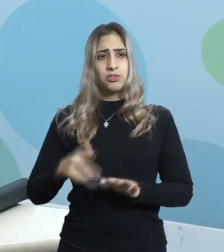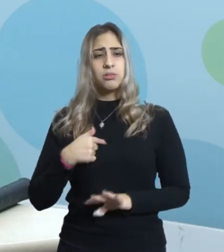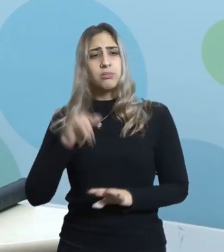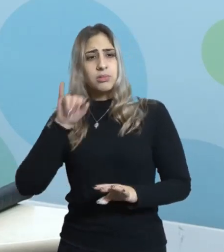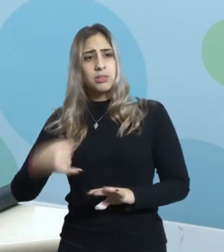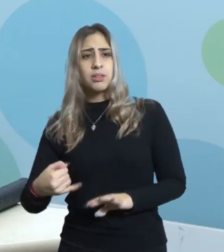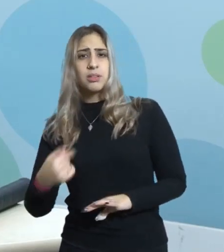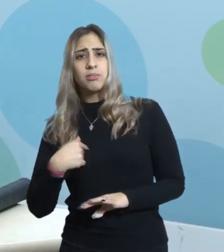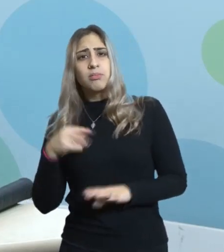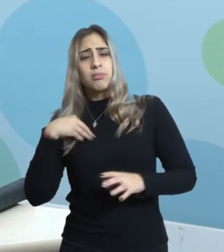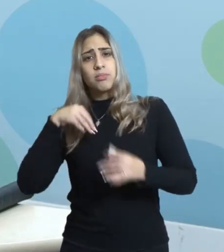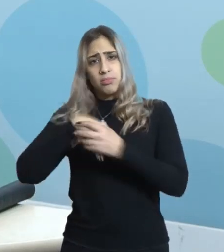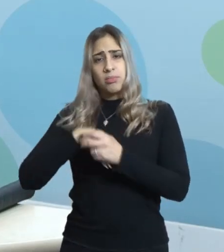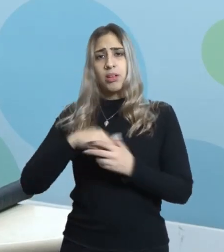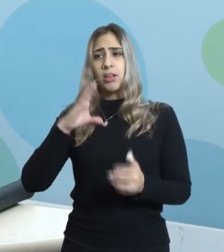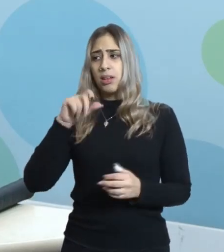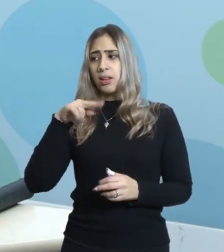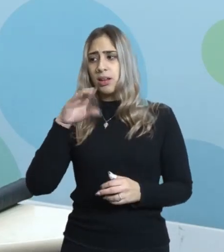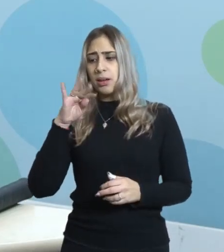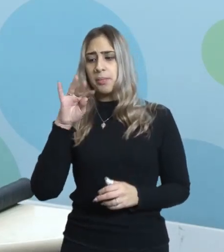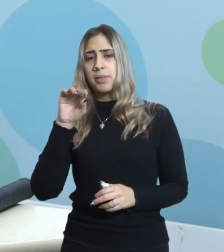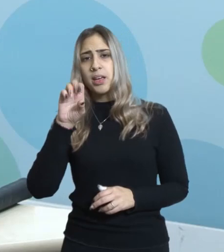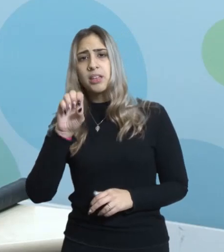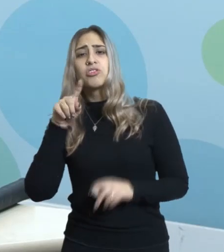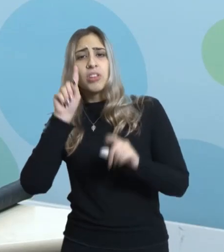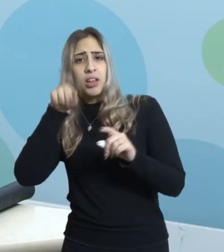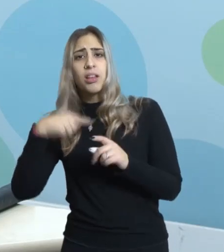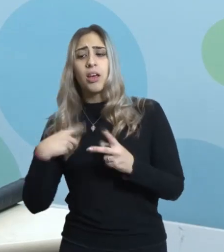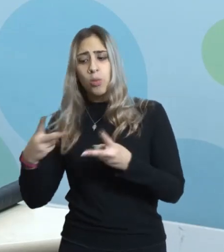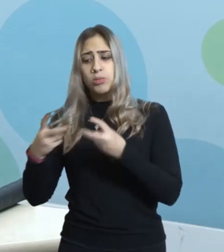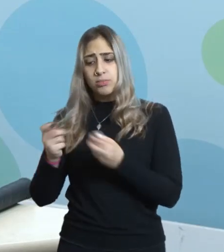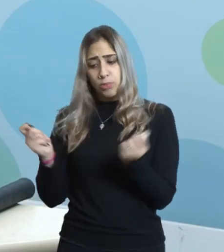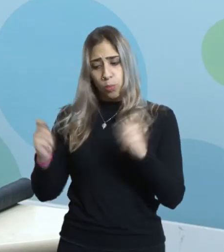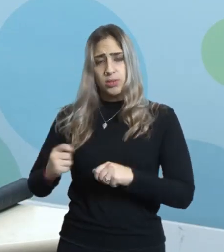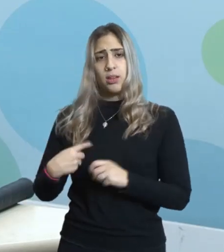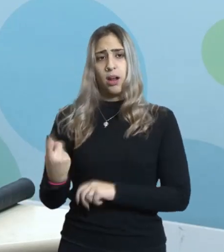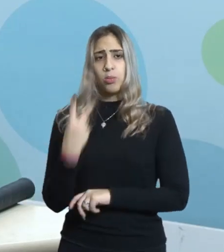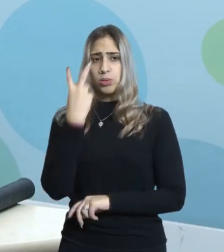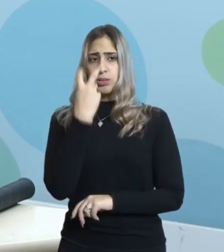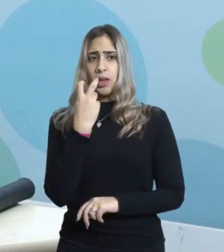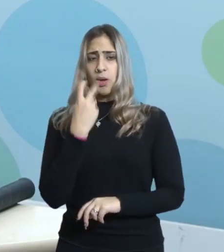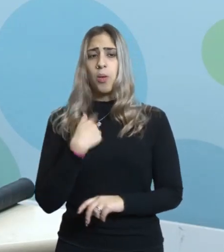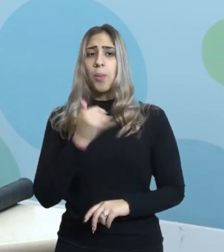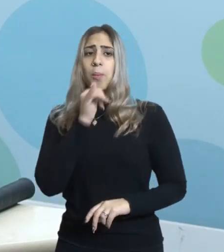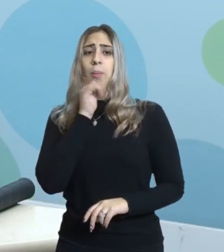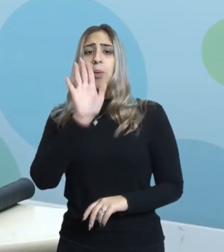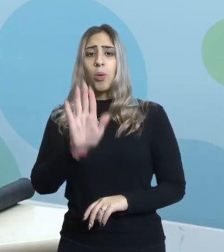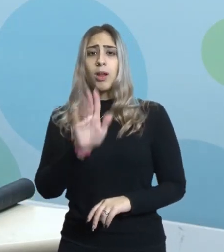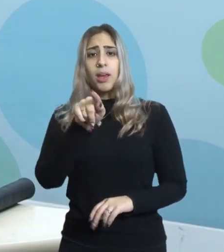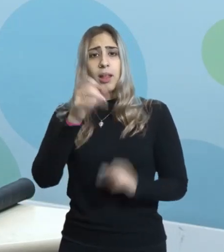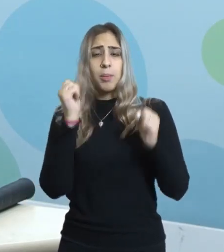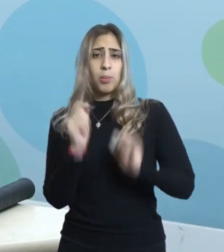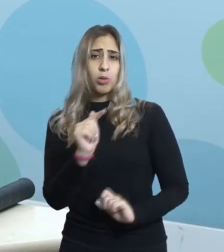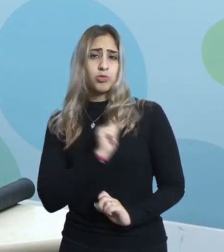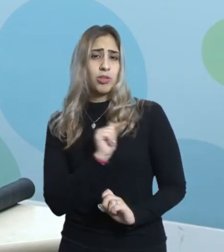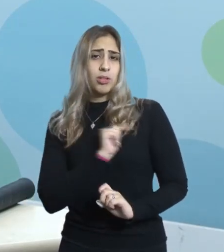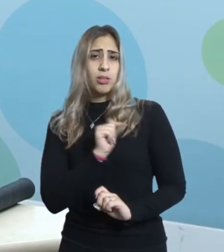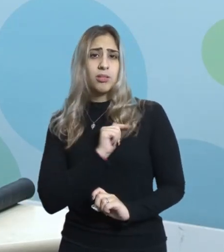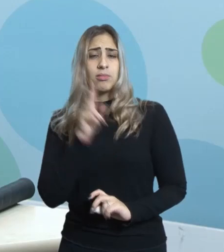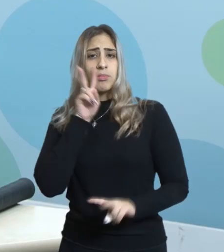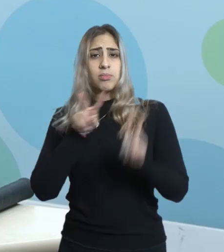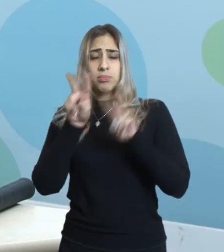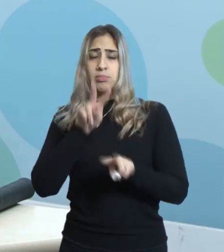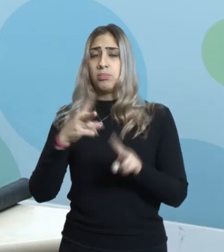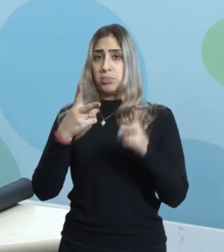Sim, clinicamente ele é considerado cego. Porém, ele pode ter percepção de